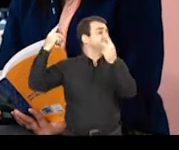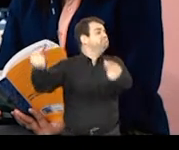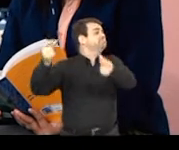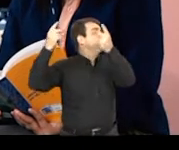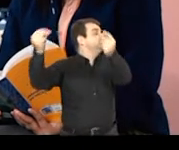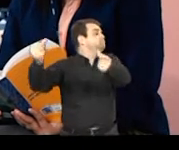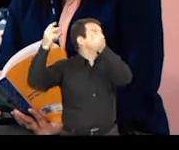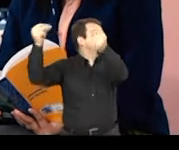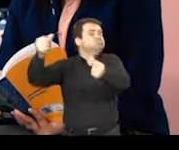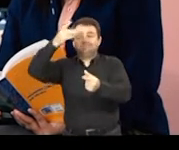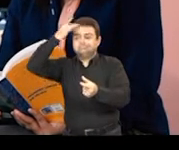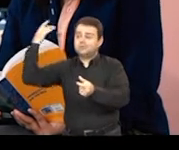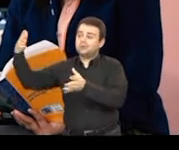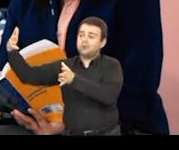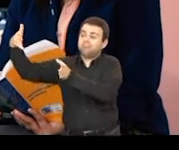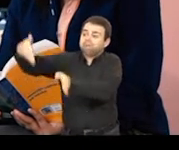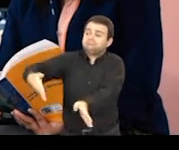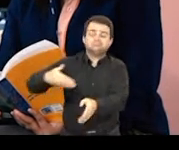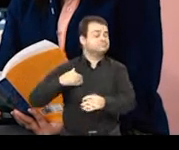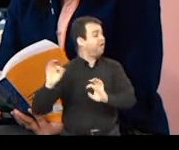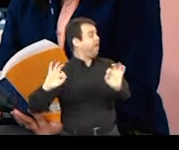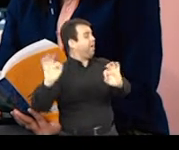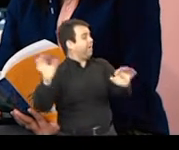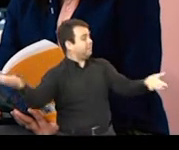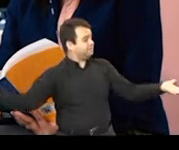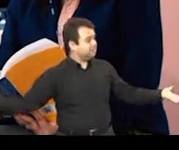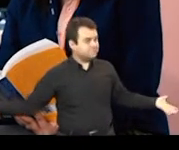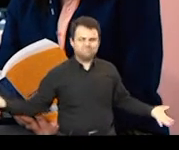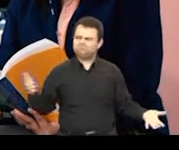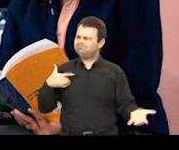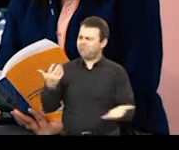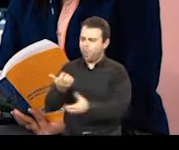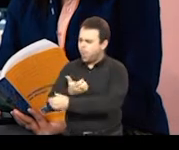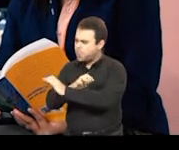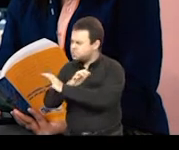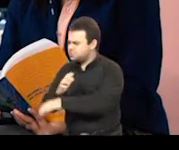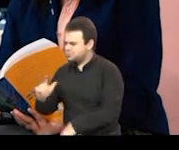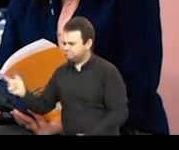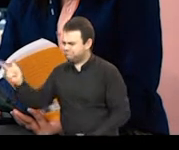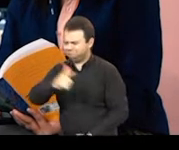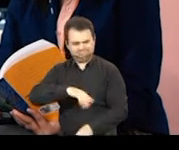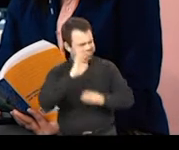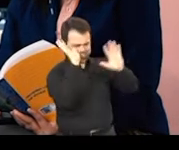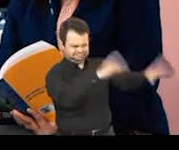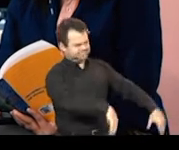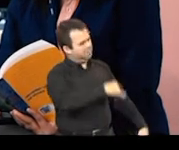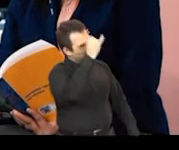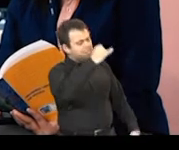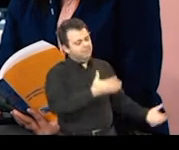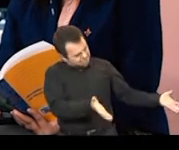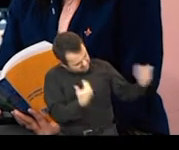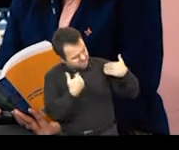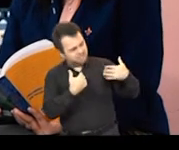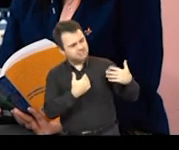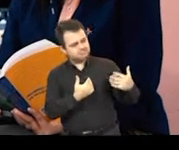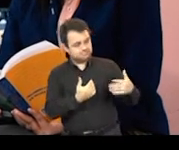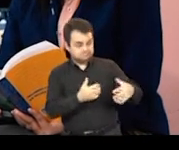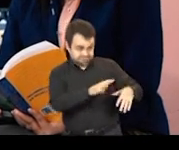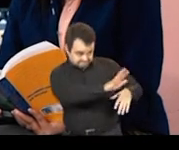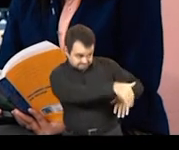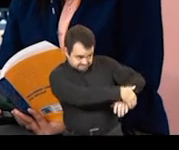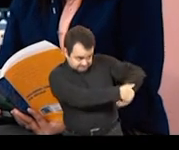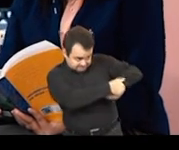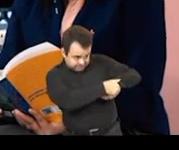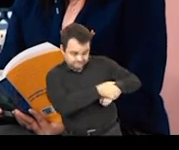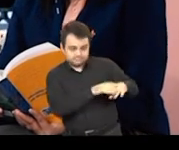séculos ninguém mais é enterrado aqui. Acho que nem os ossos sobraram. Que bobagem. Vem comigo. Pode me dar o